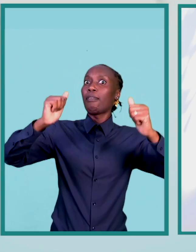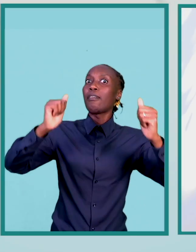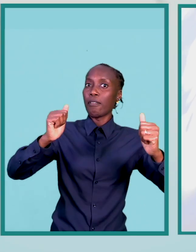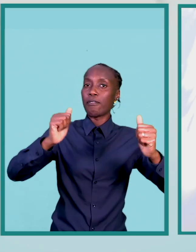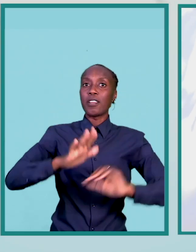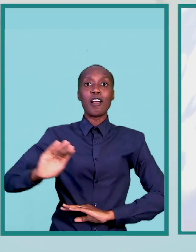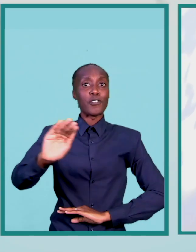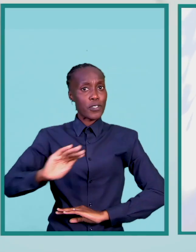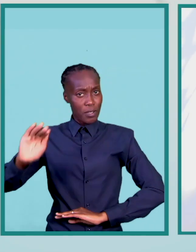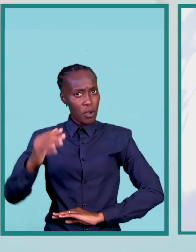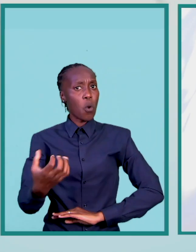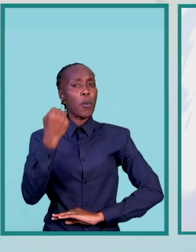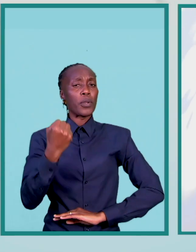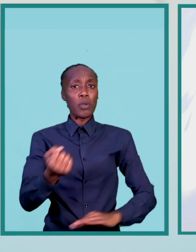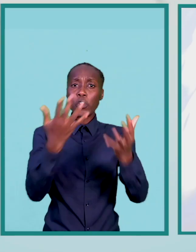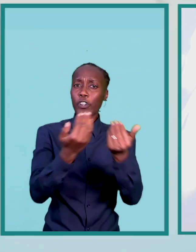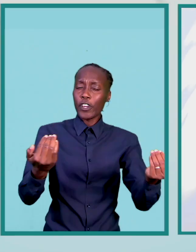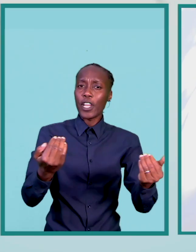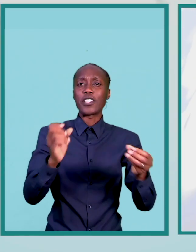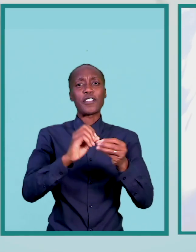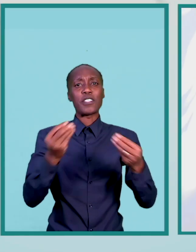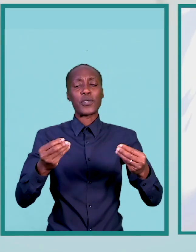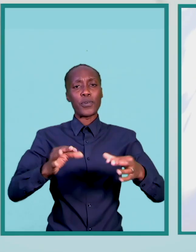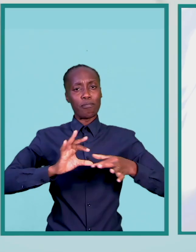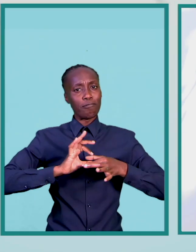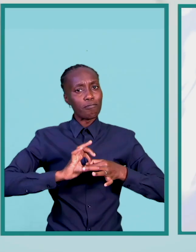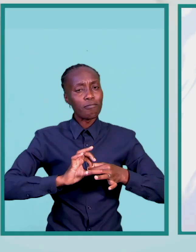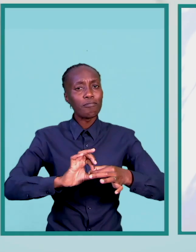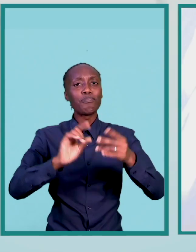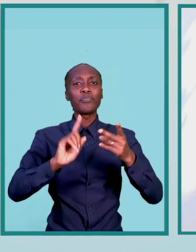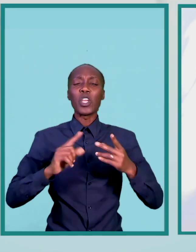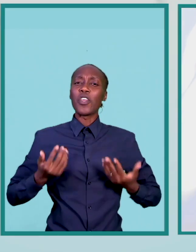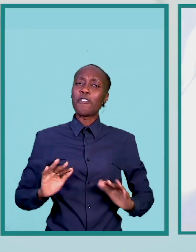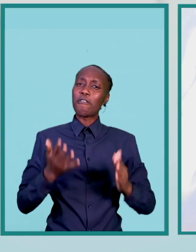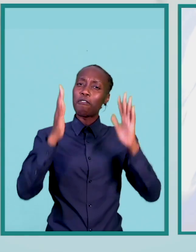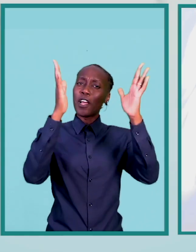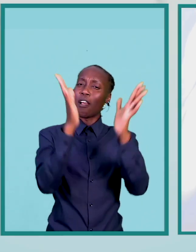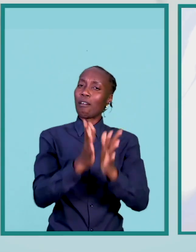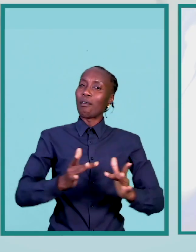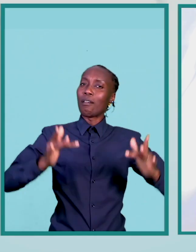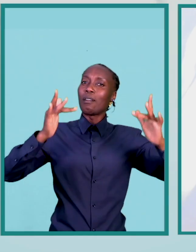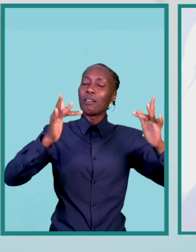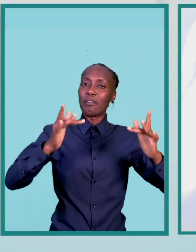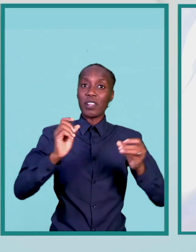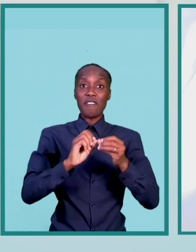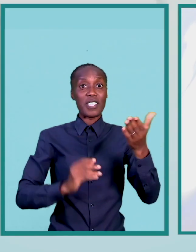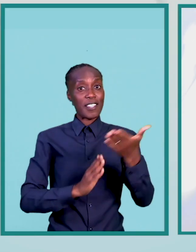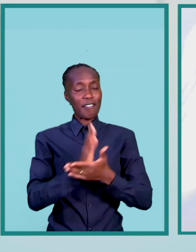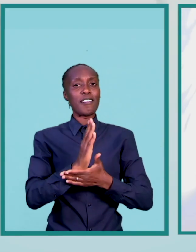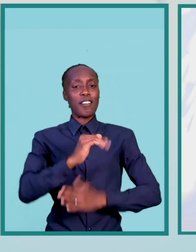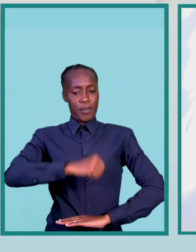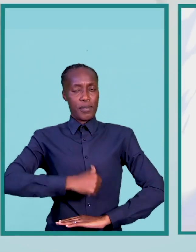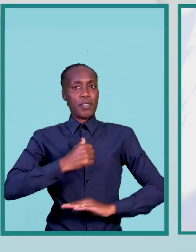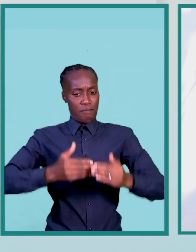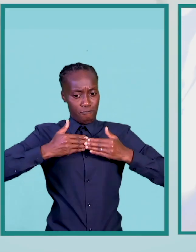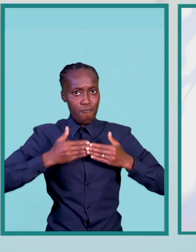sociedade livre e sã de violência, onde as crianças podem andar de mãos dadas, podem viver abertamente, podem gozar dos seus